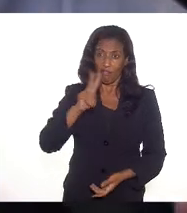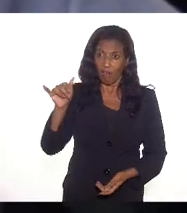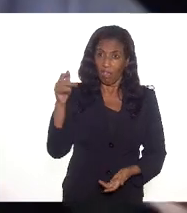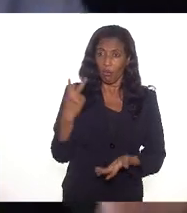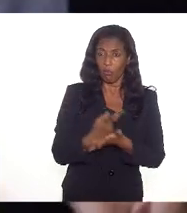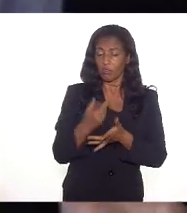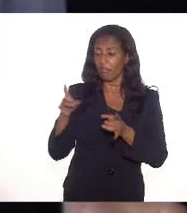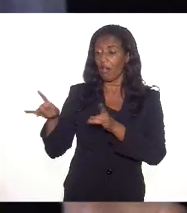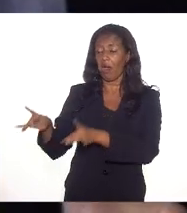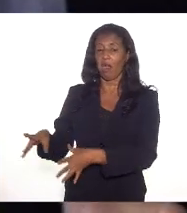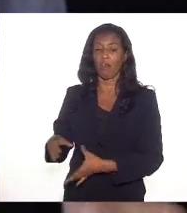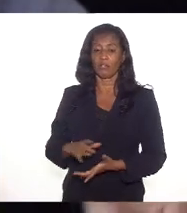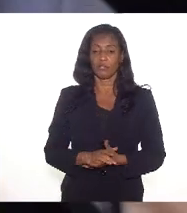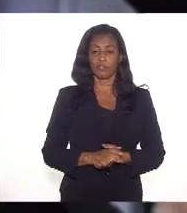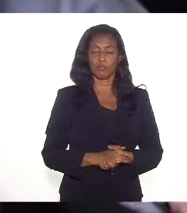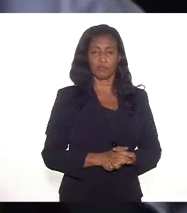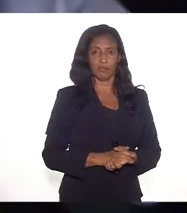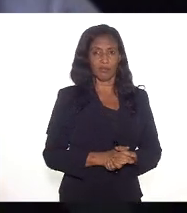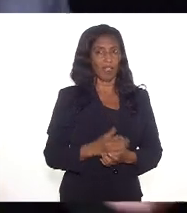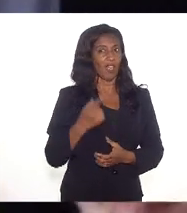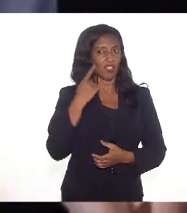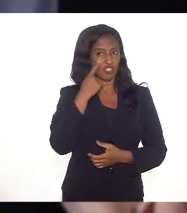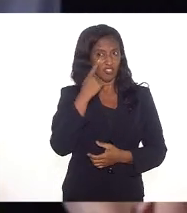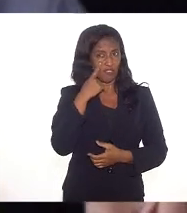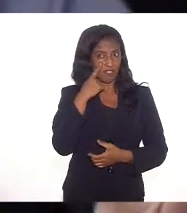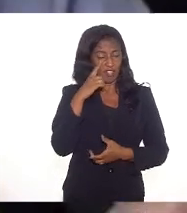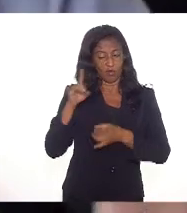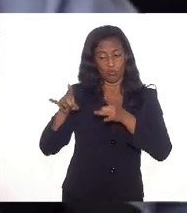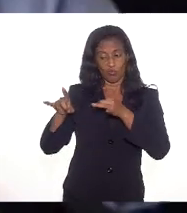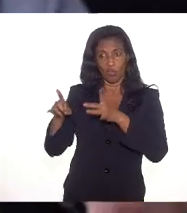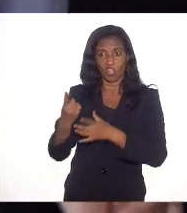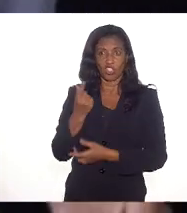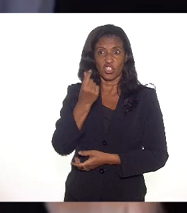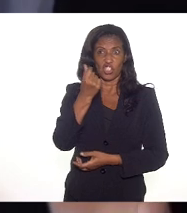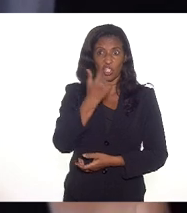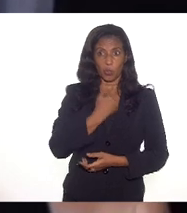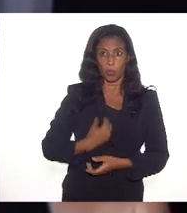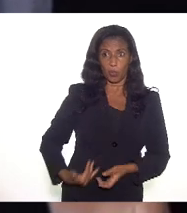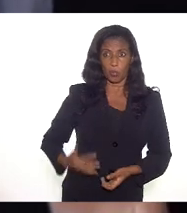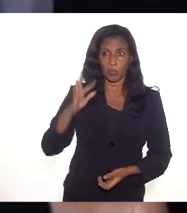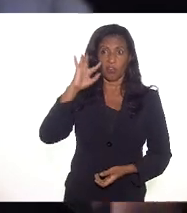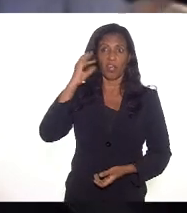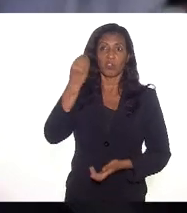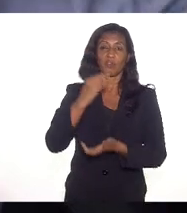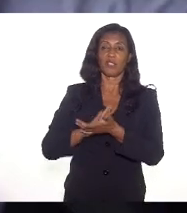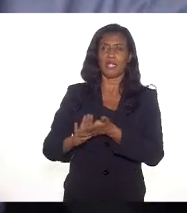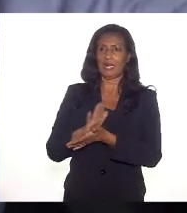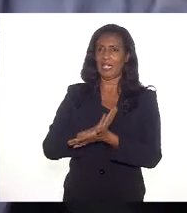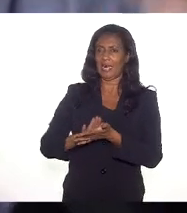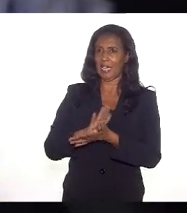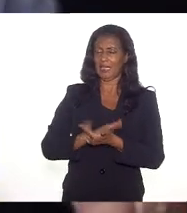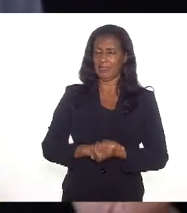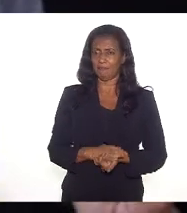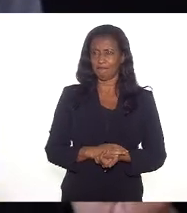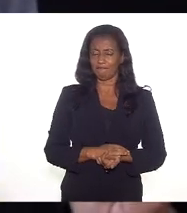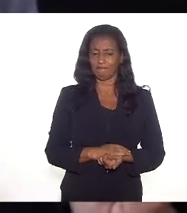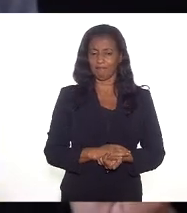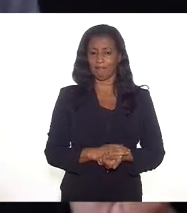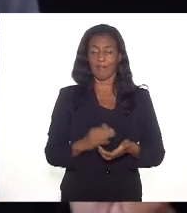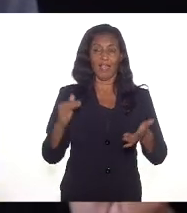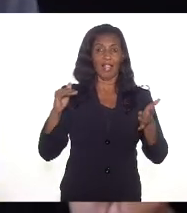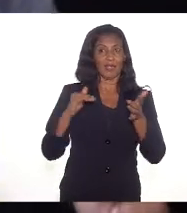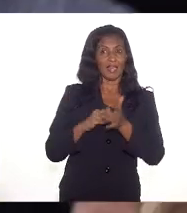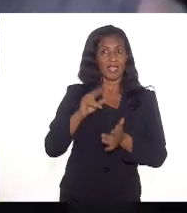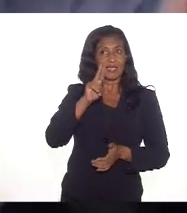estará jogada. A gente vai desperdiçar dinheiro público, não vai resolver o problema, até se for usar a narrativa que a